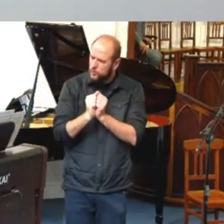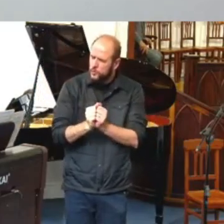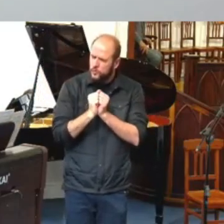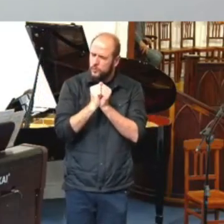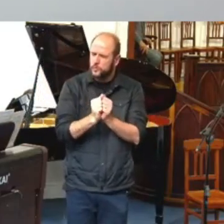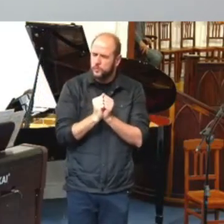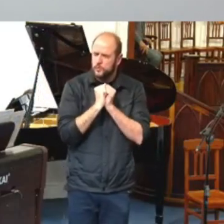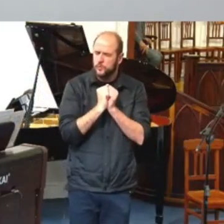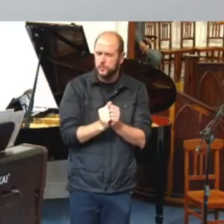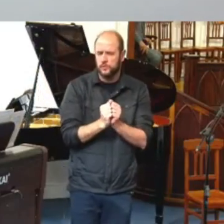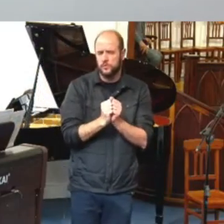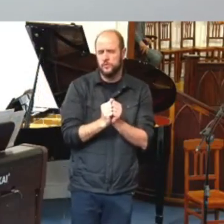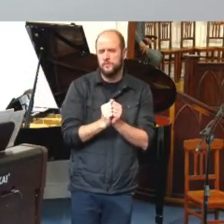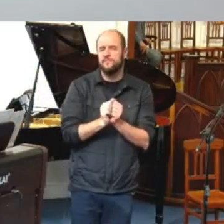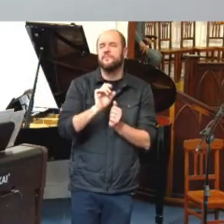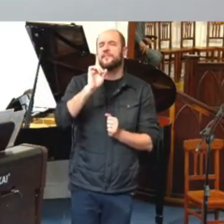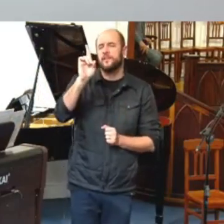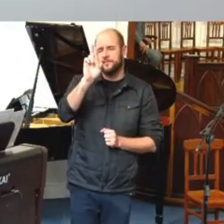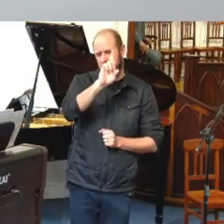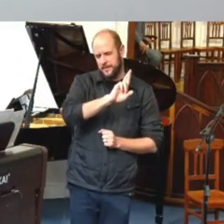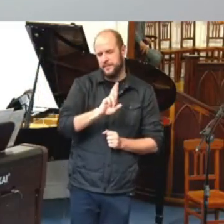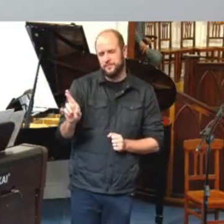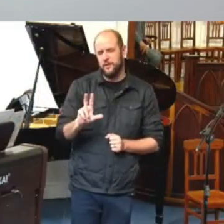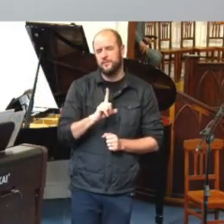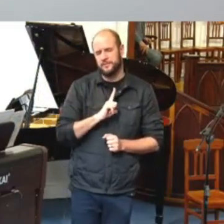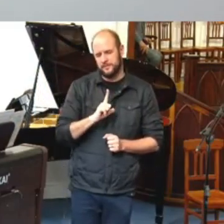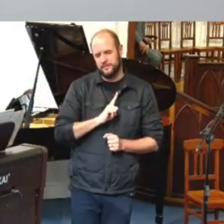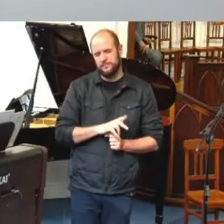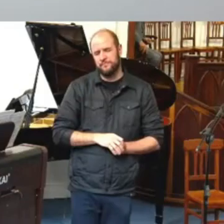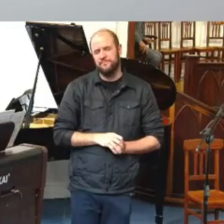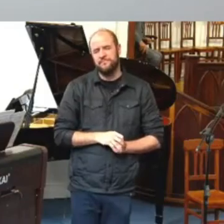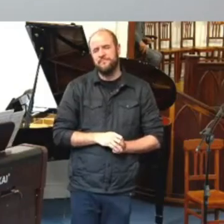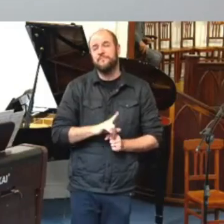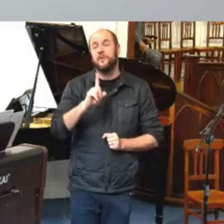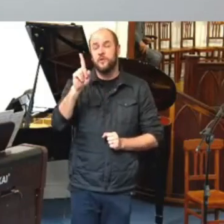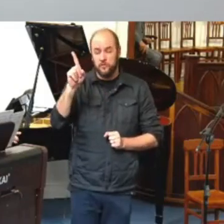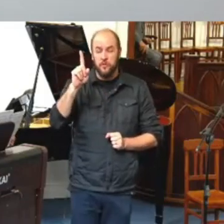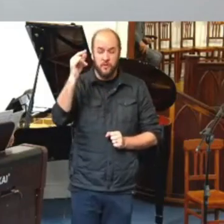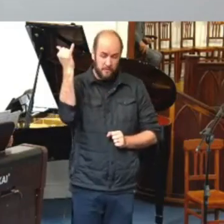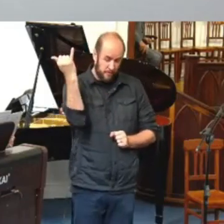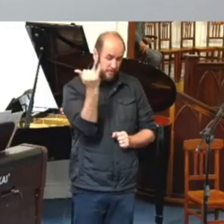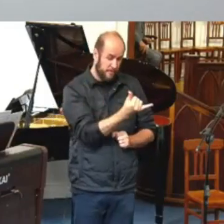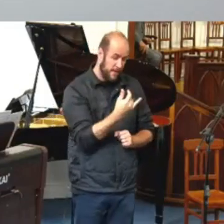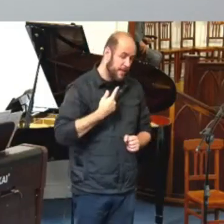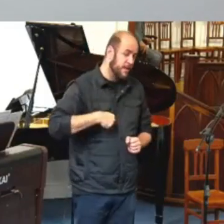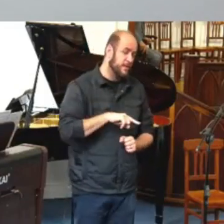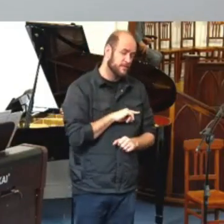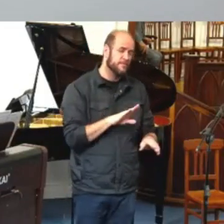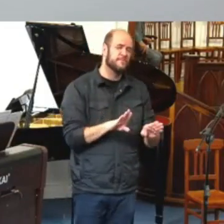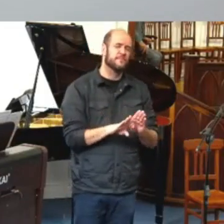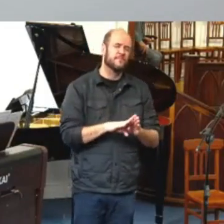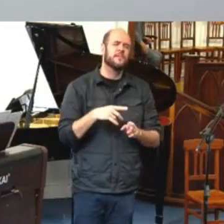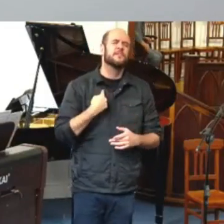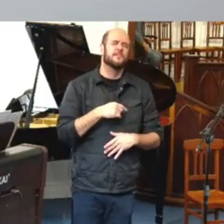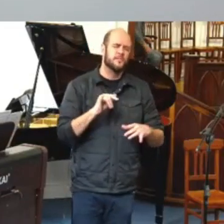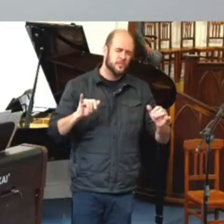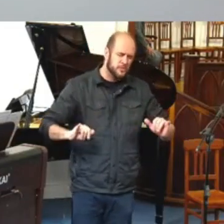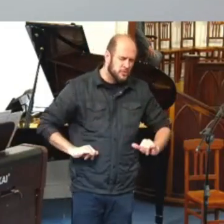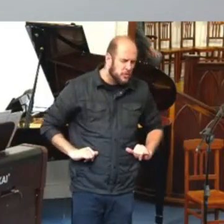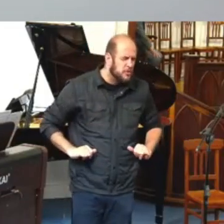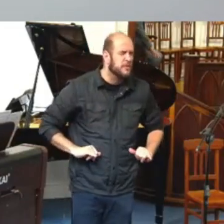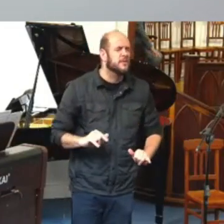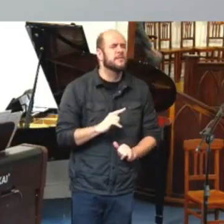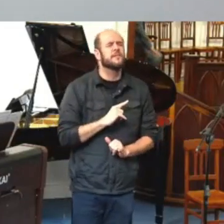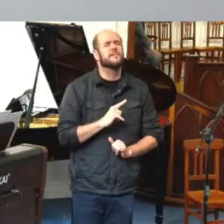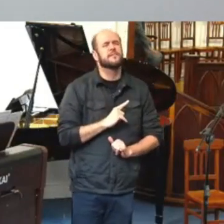respondeu à voz daquele clamor. O Senhor faz isso conosco. E o sofrimento está para nós como uma